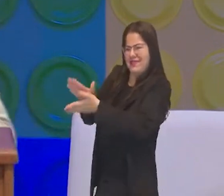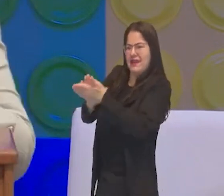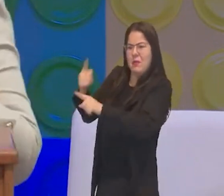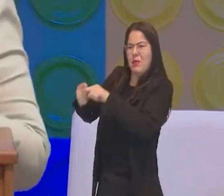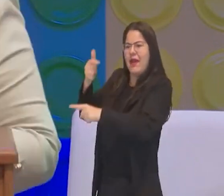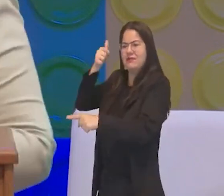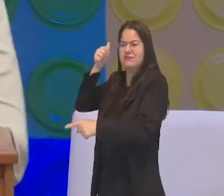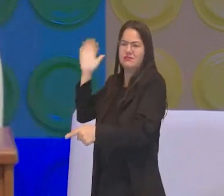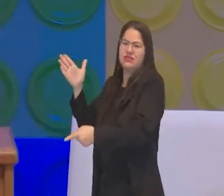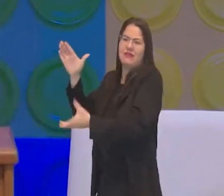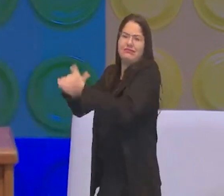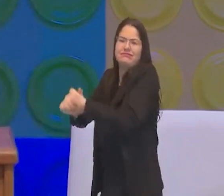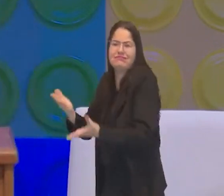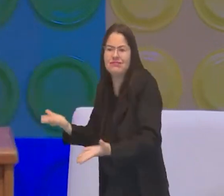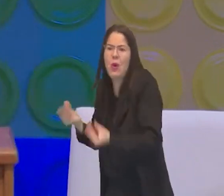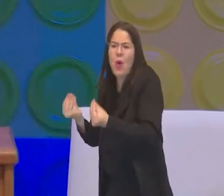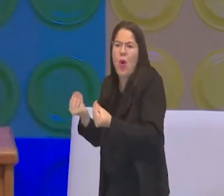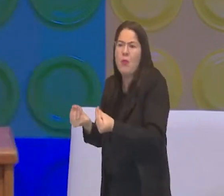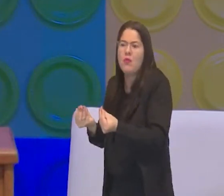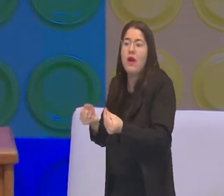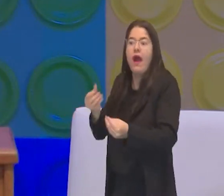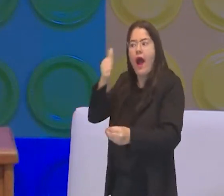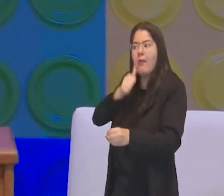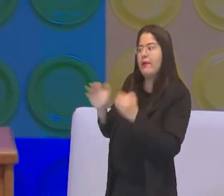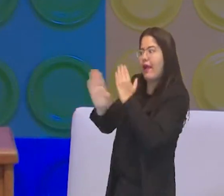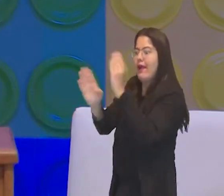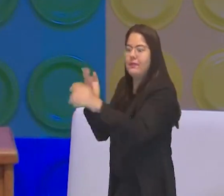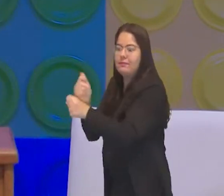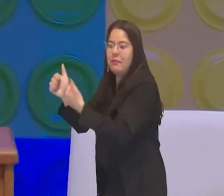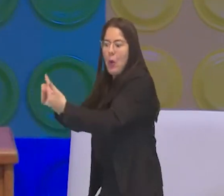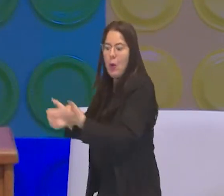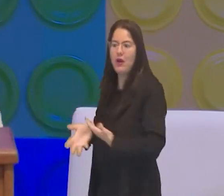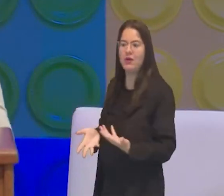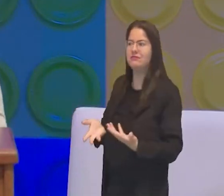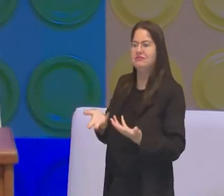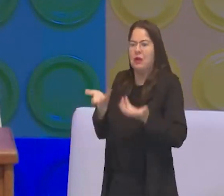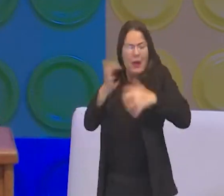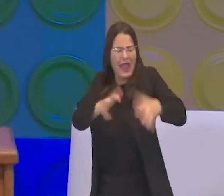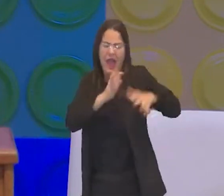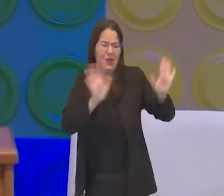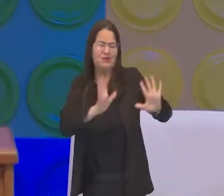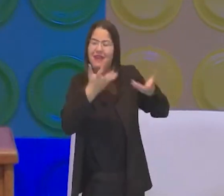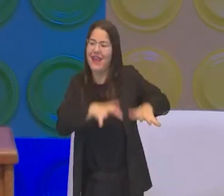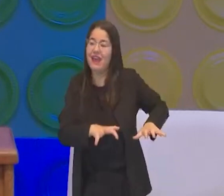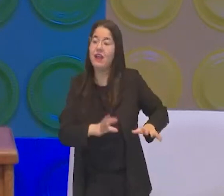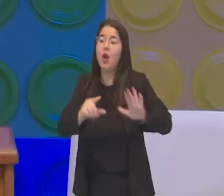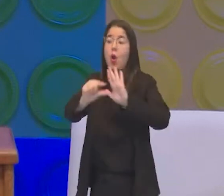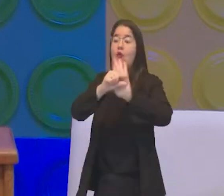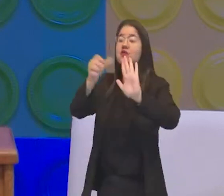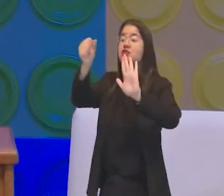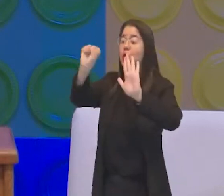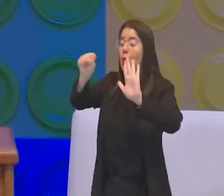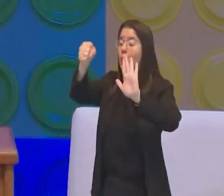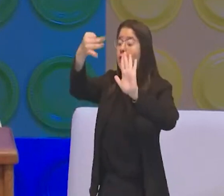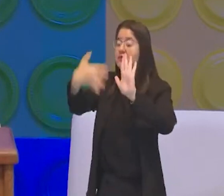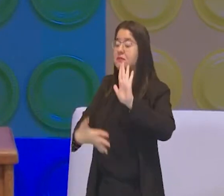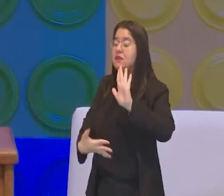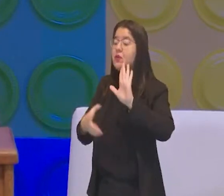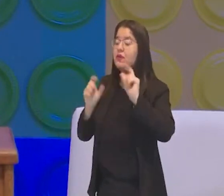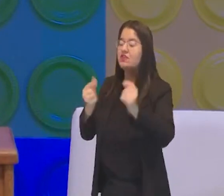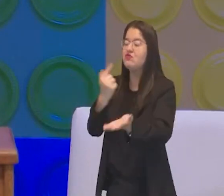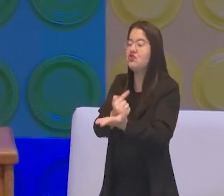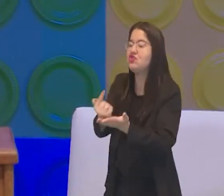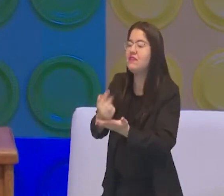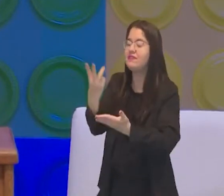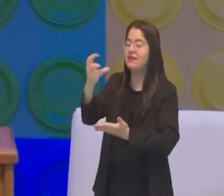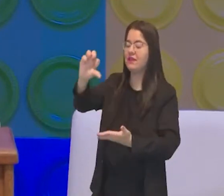ia atrás e ele não queria conversa com ela. Chegou um momento que ele falou assim, está lá no versículo 8 de